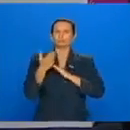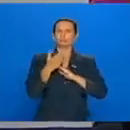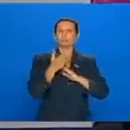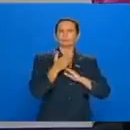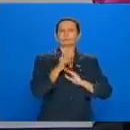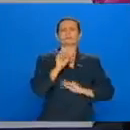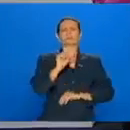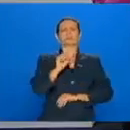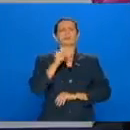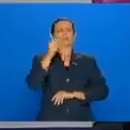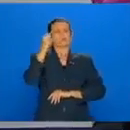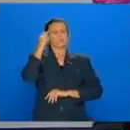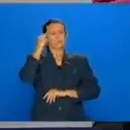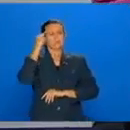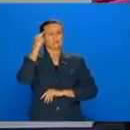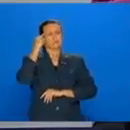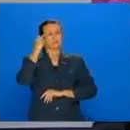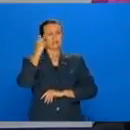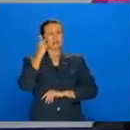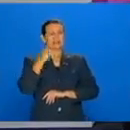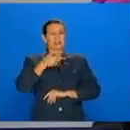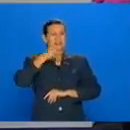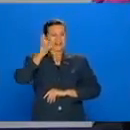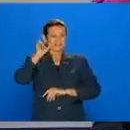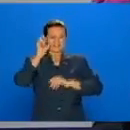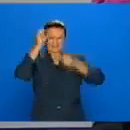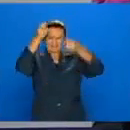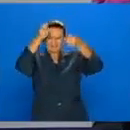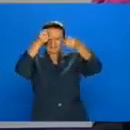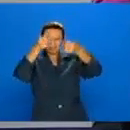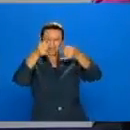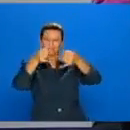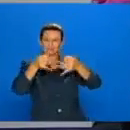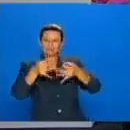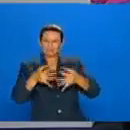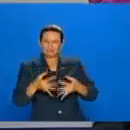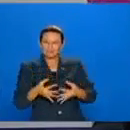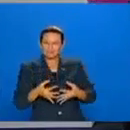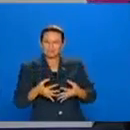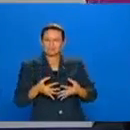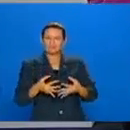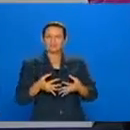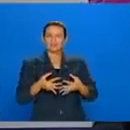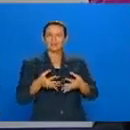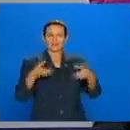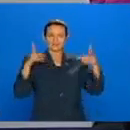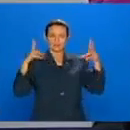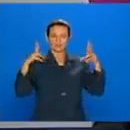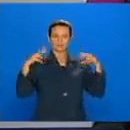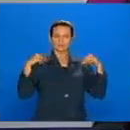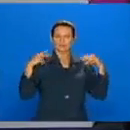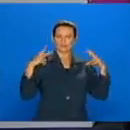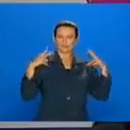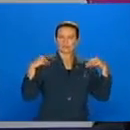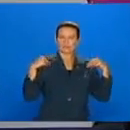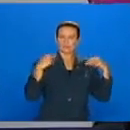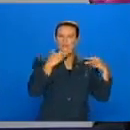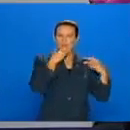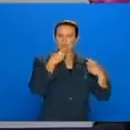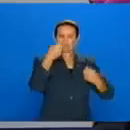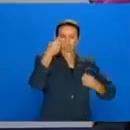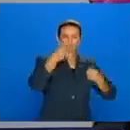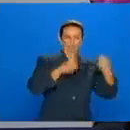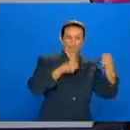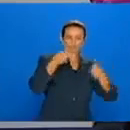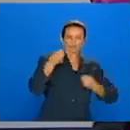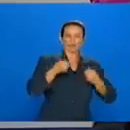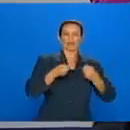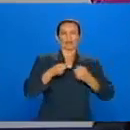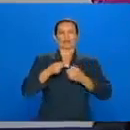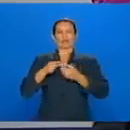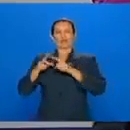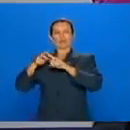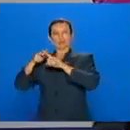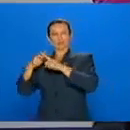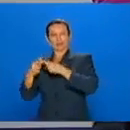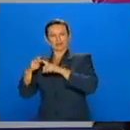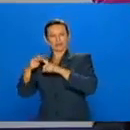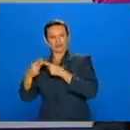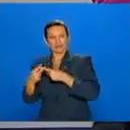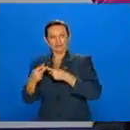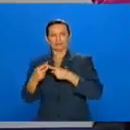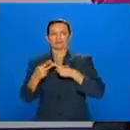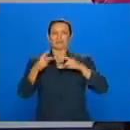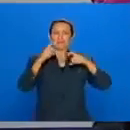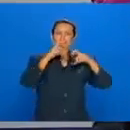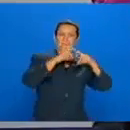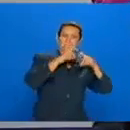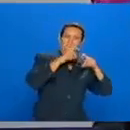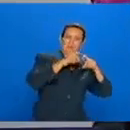na analogia feita anteriormente em relação ao motorista e mecânico e ao corpo humano, devemos